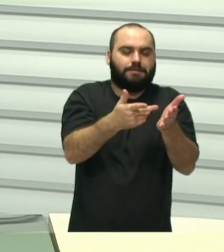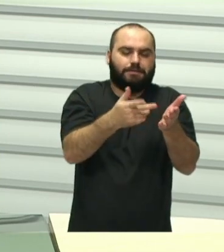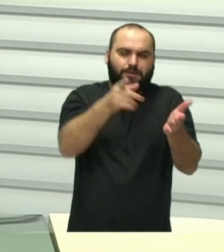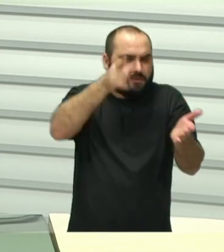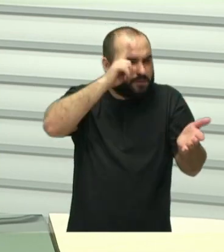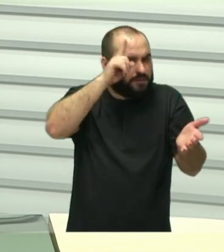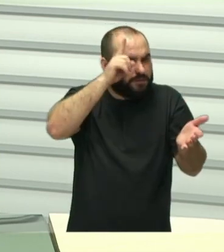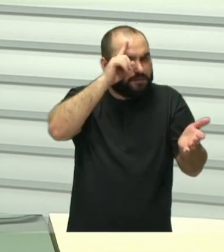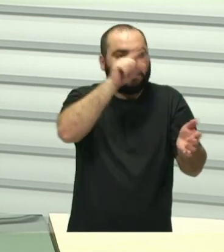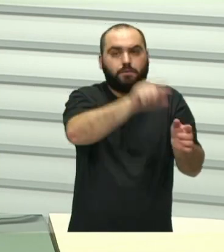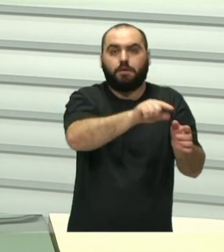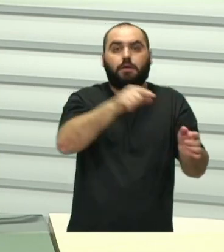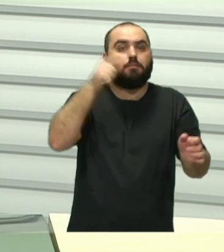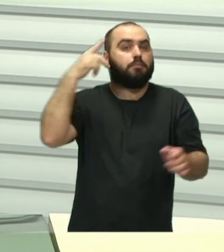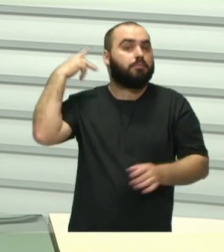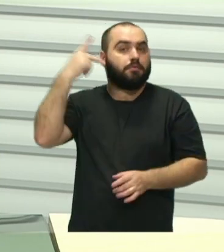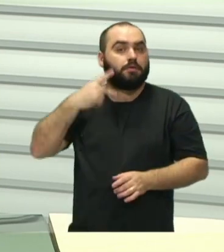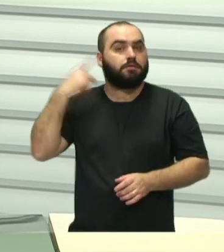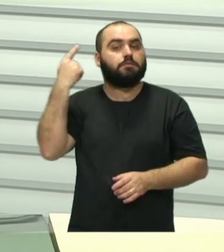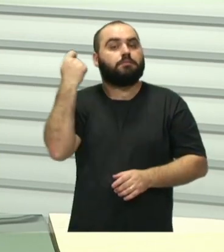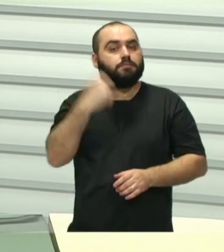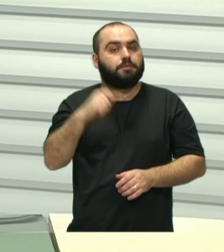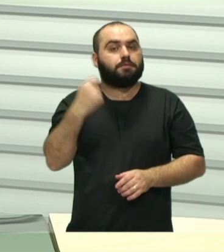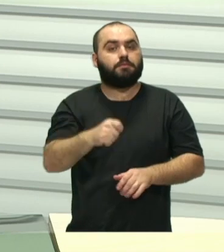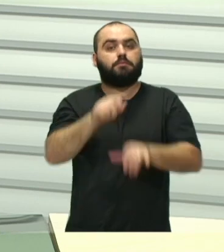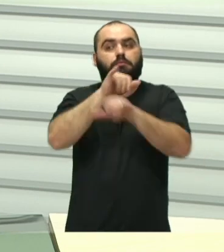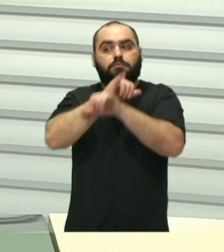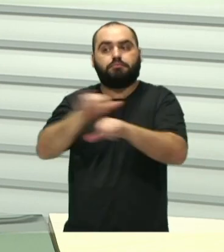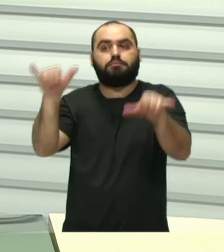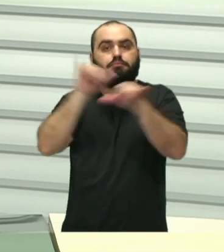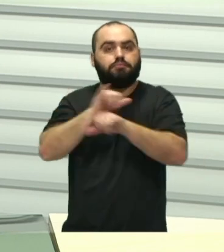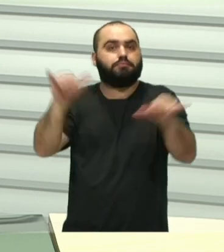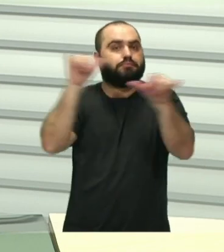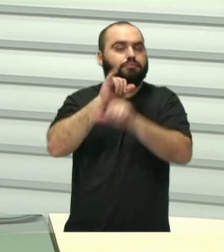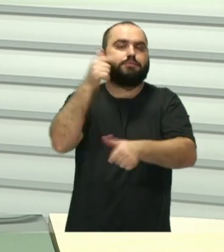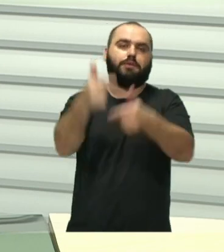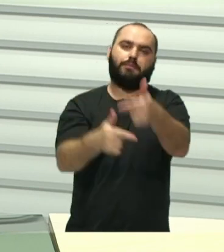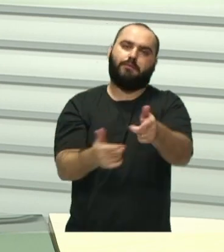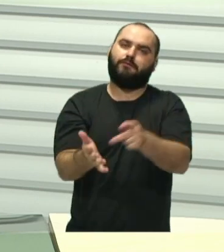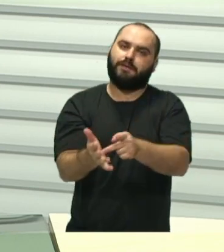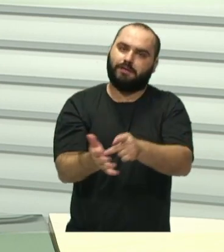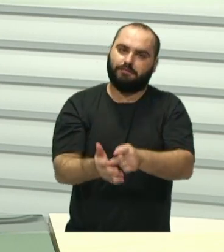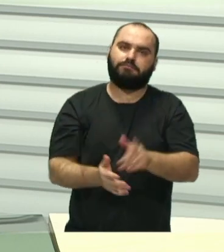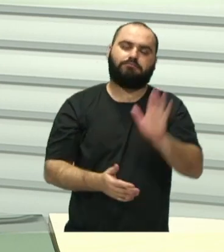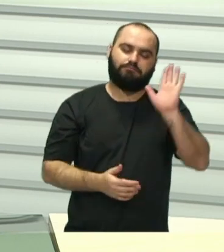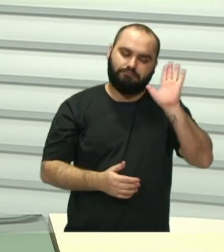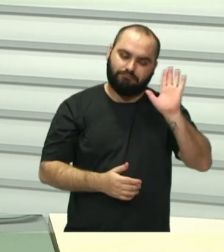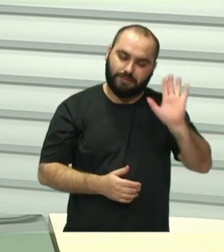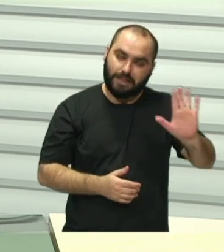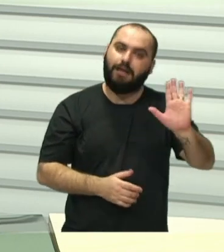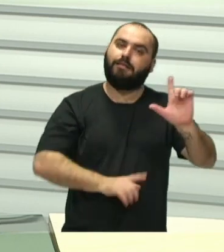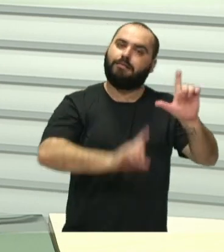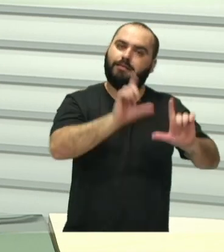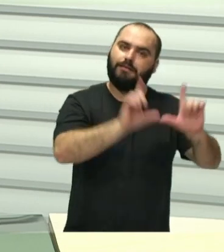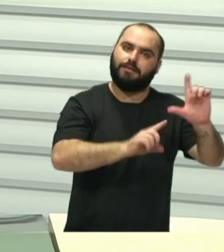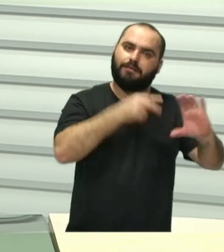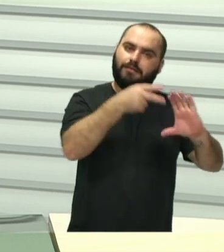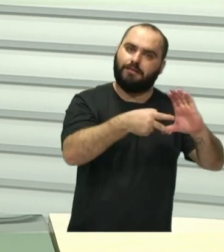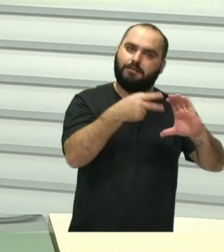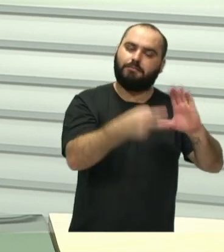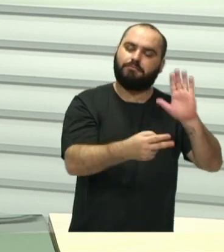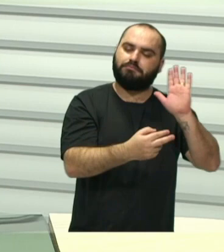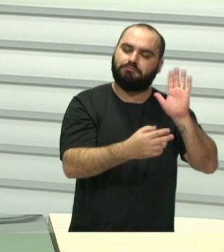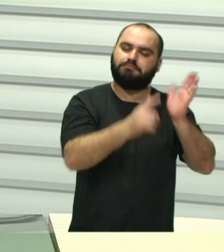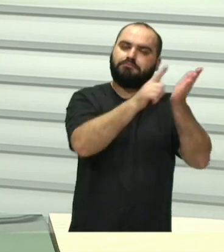corriqueira é que nós políticos temos que é divulgar os nossos atos e nós sabemos que a câmera aqui através da TV Câmara Faz